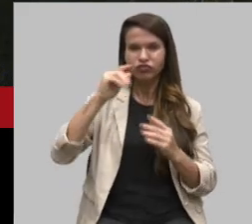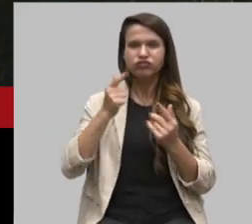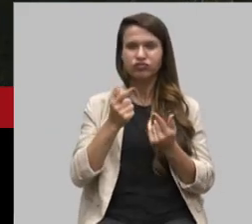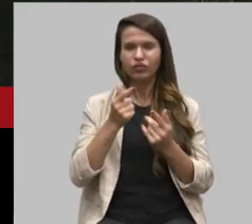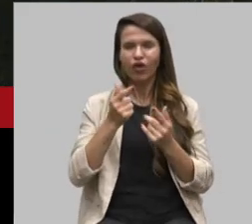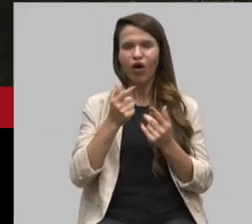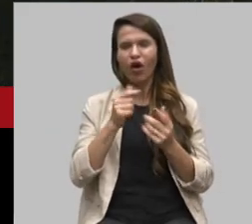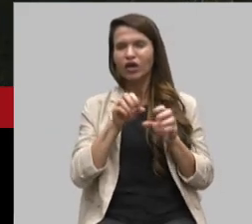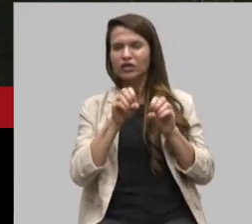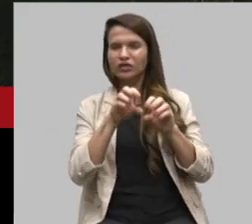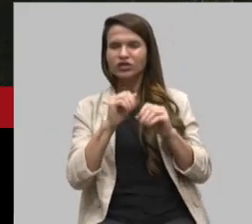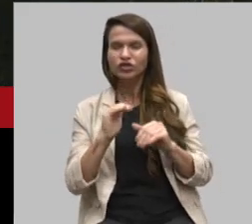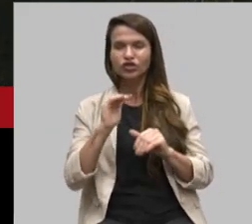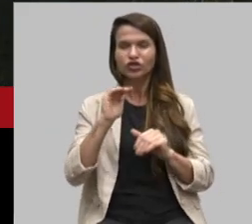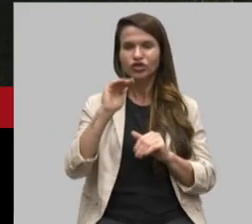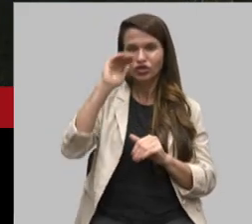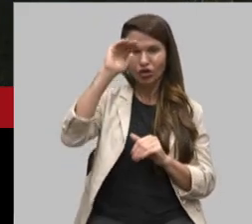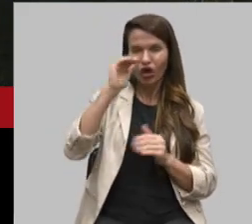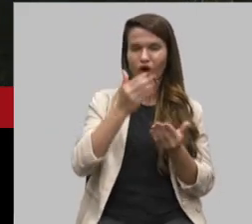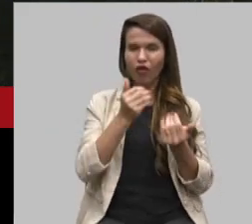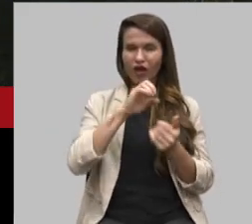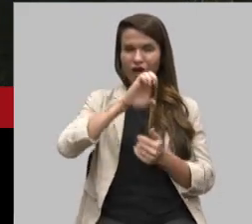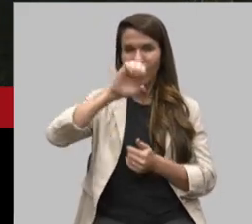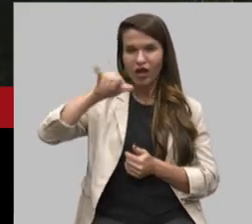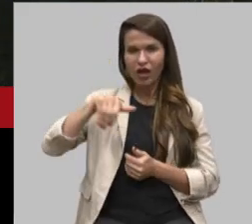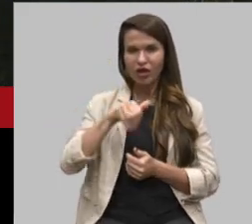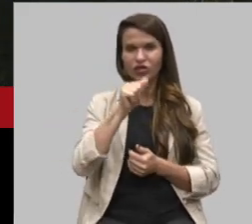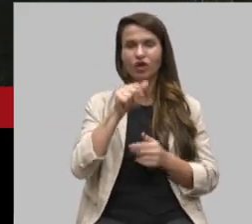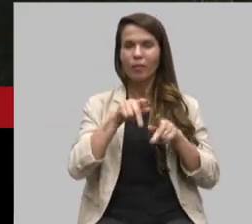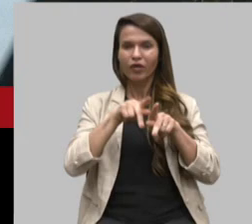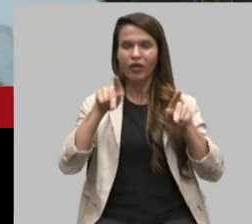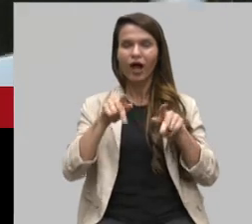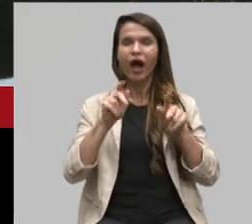de jovens adultos EJA por professores